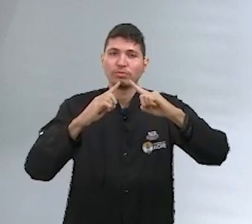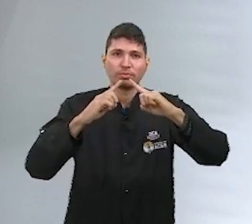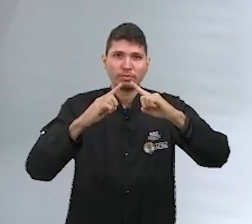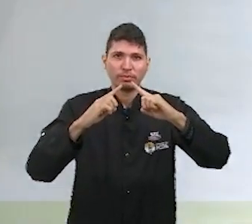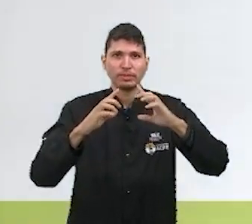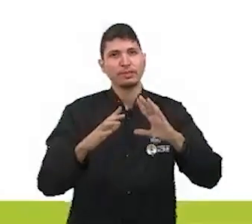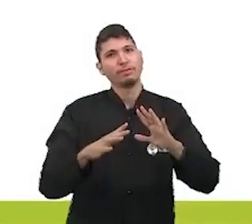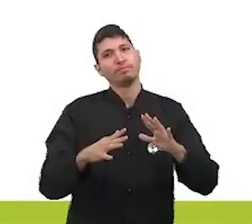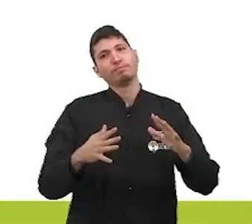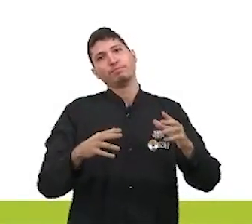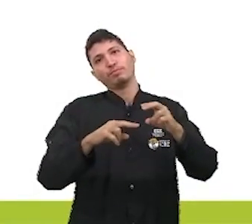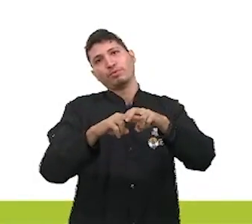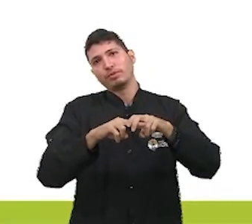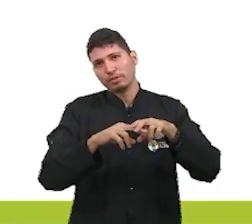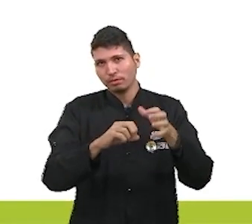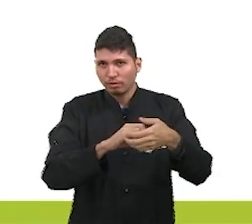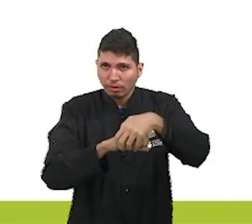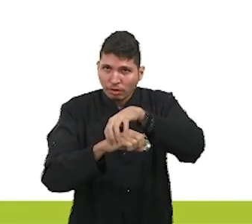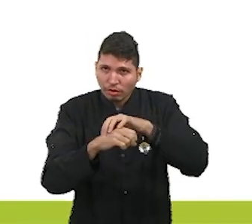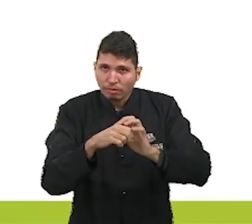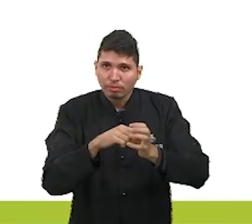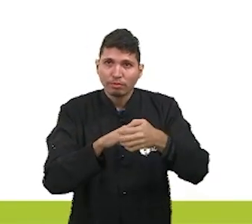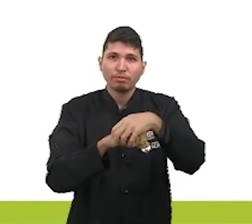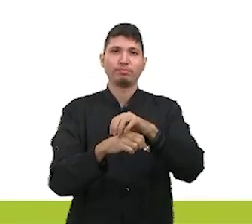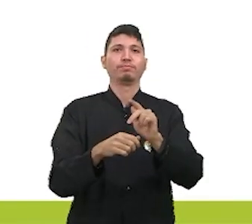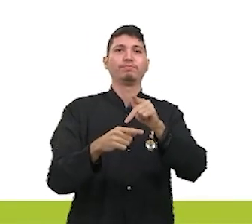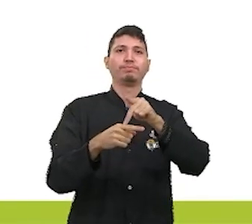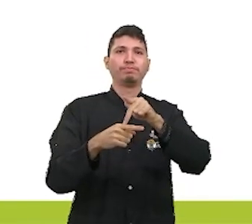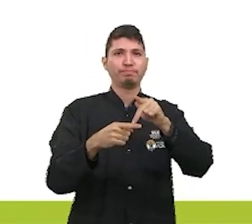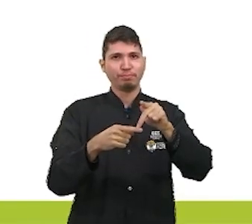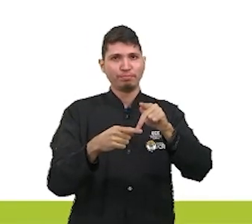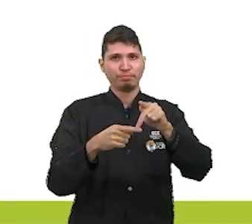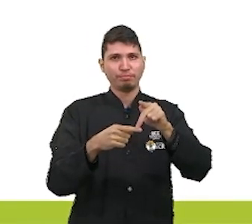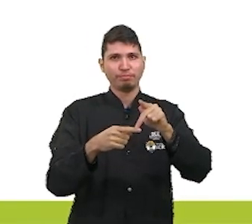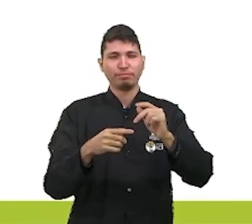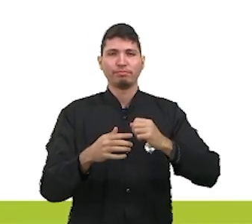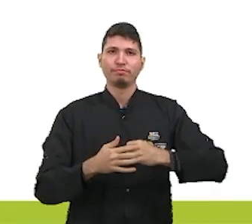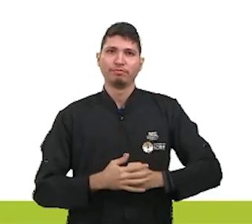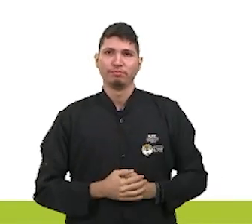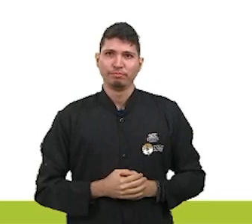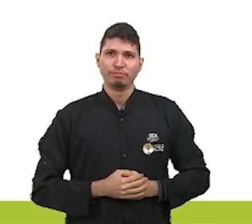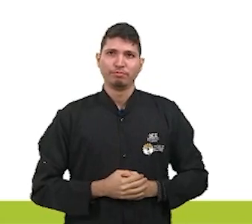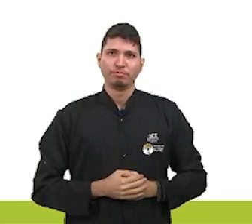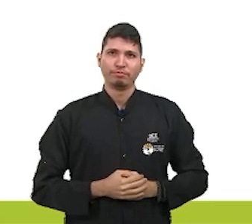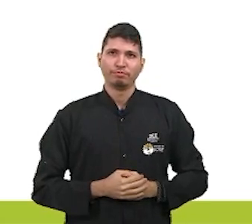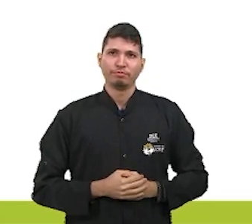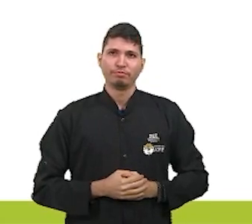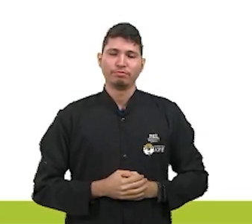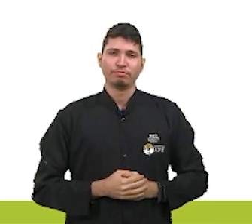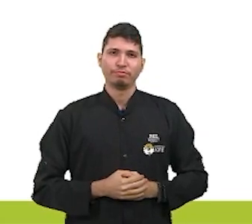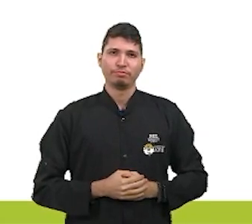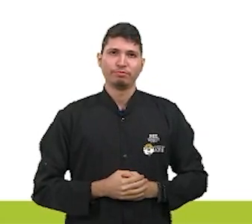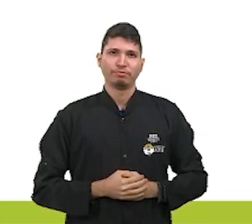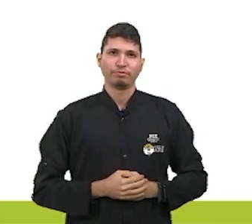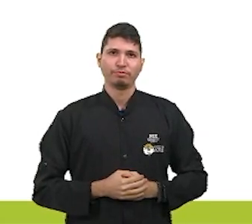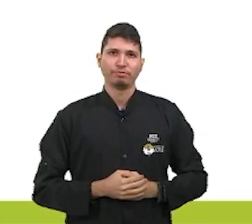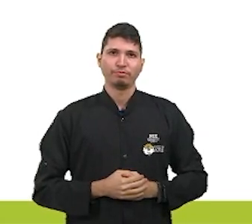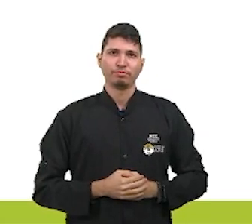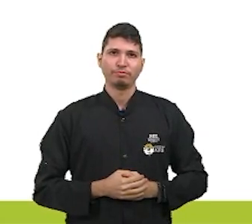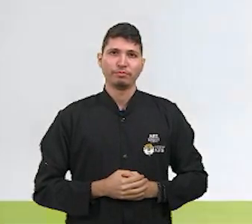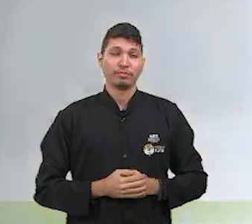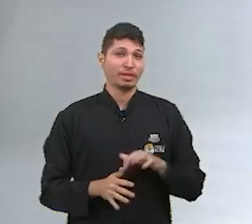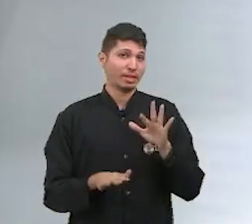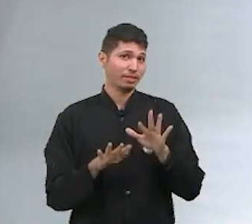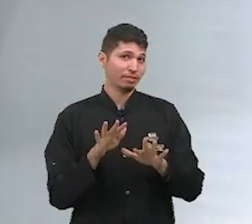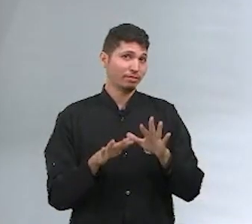é considerada polar. Então, fizemos a análise aí. E como eu falei, nem todas as vezes